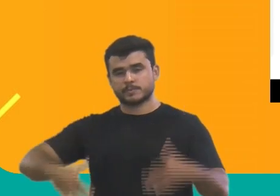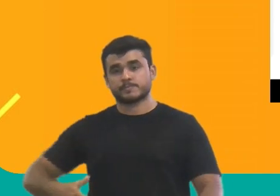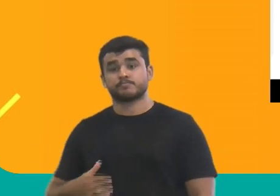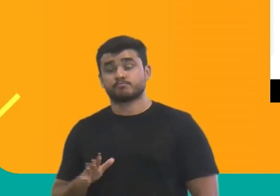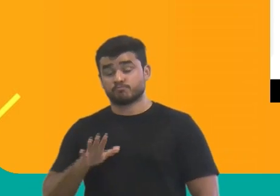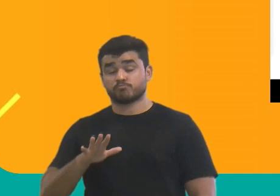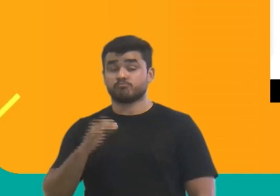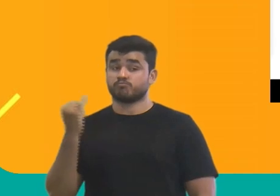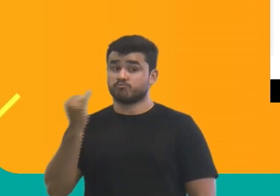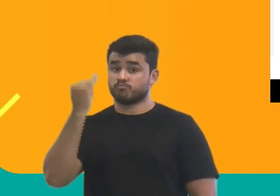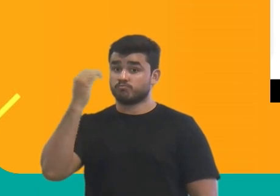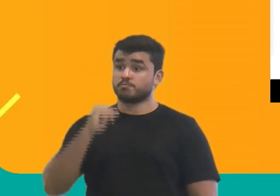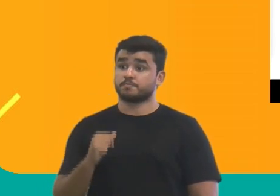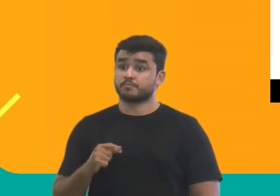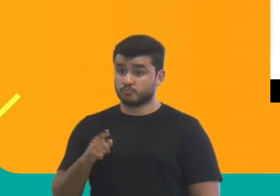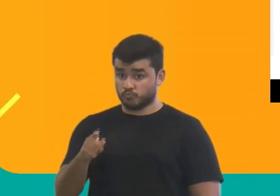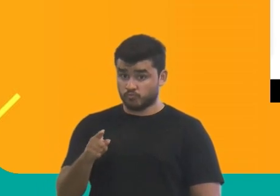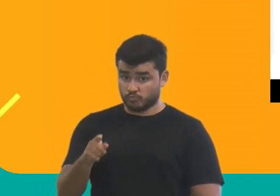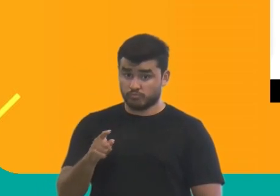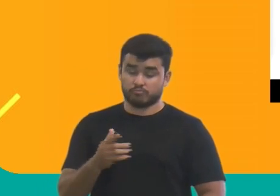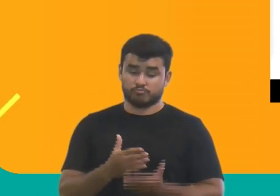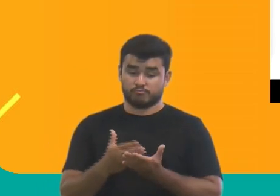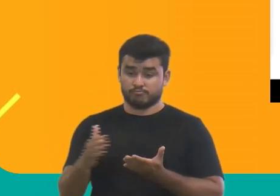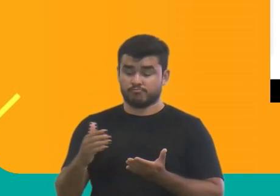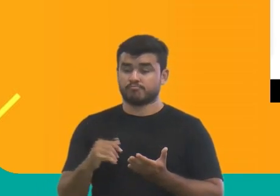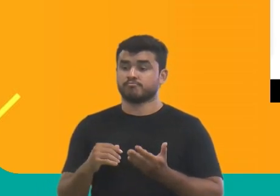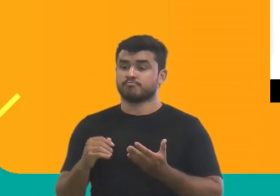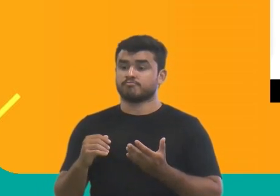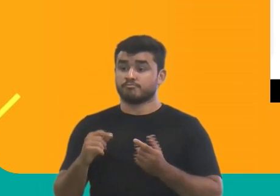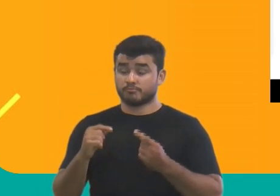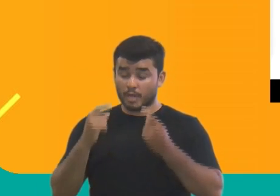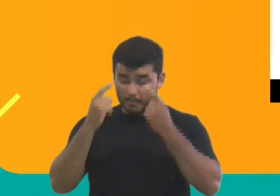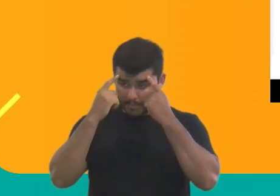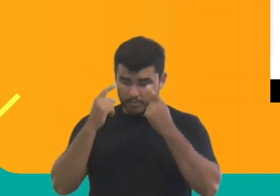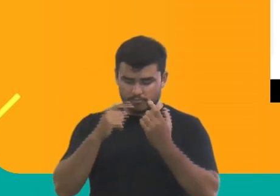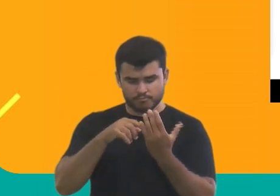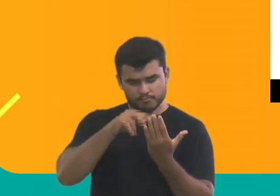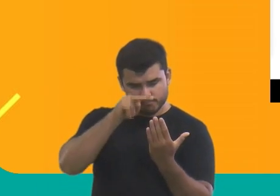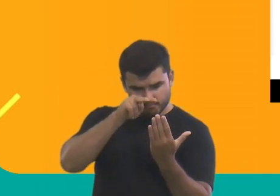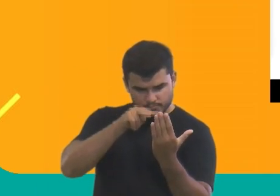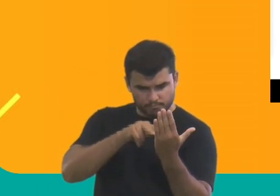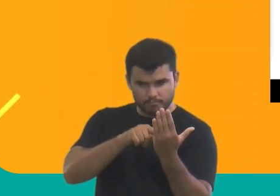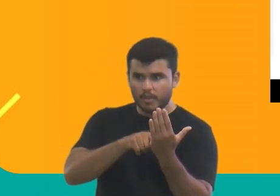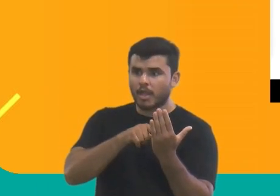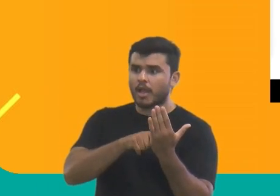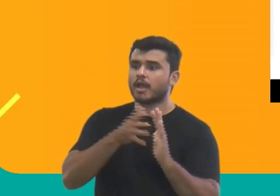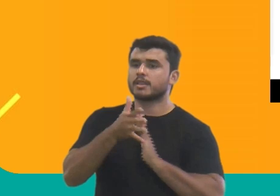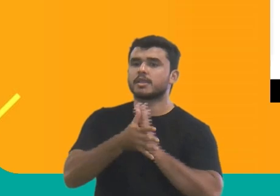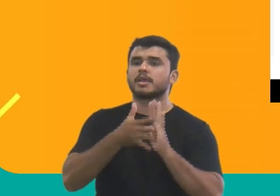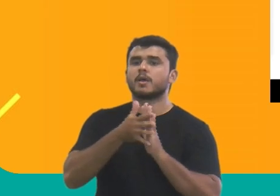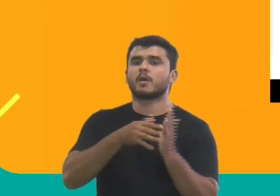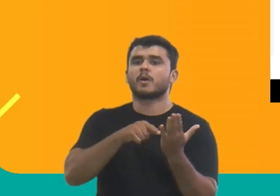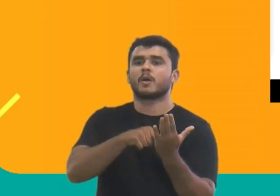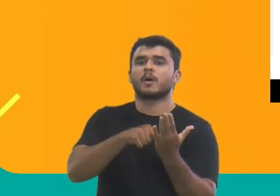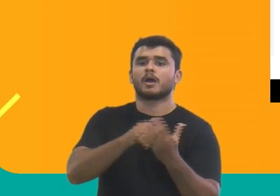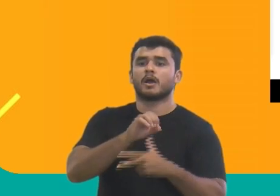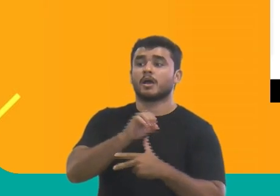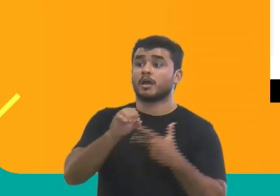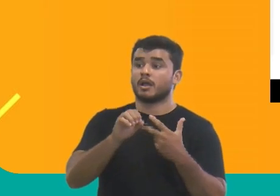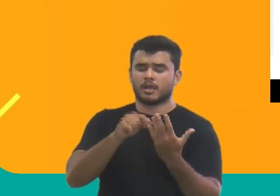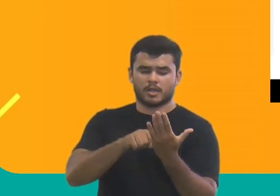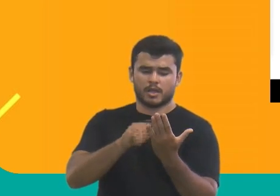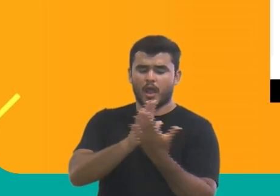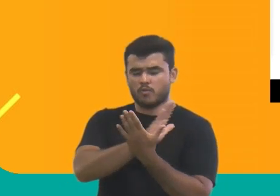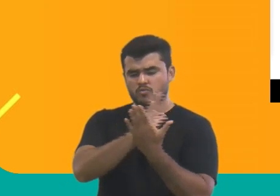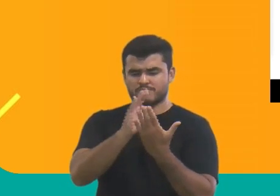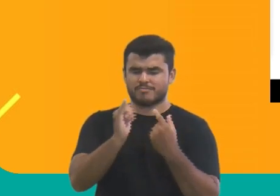importante. Você vai começar o texto, bote na sua cabeça. Parte do texto está ali para